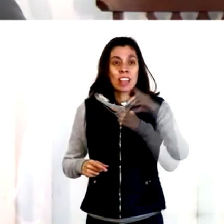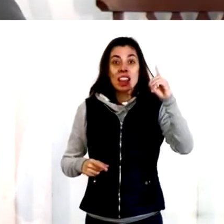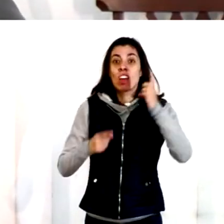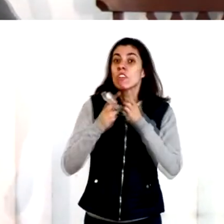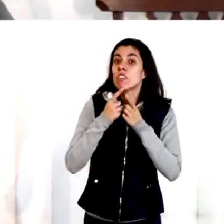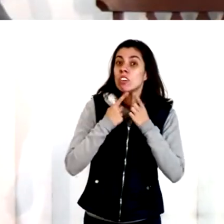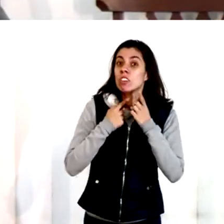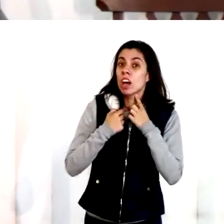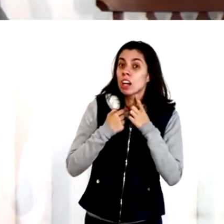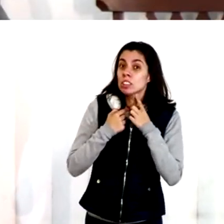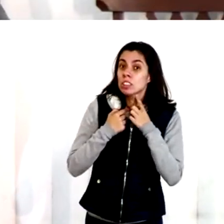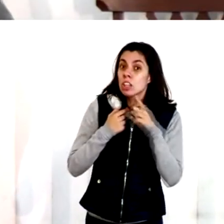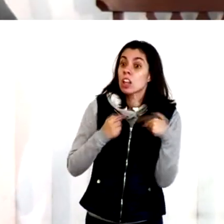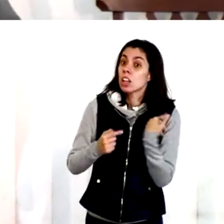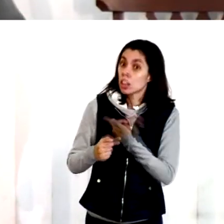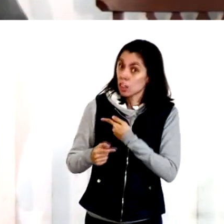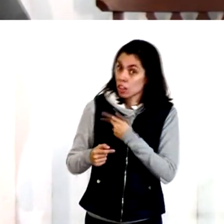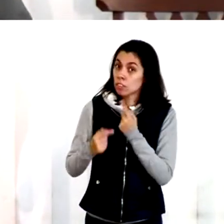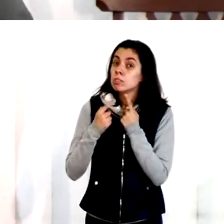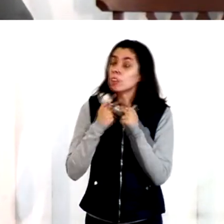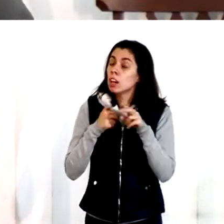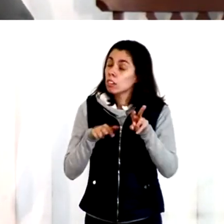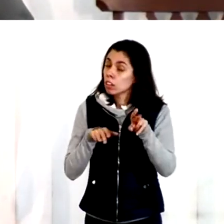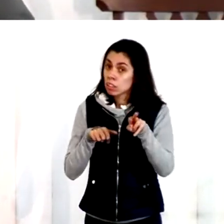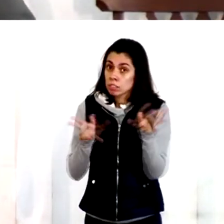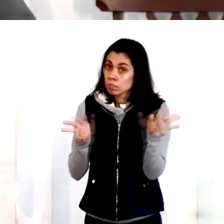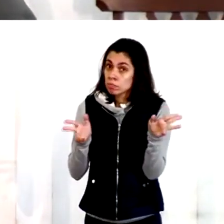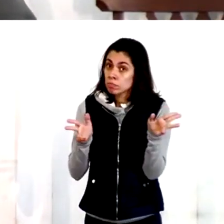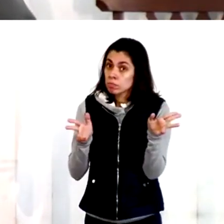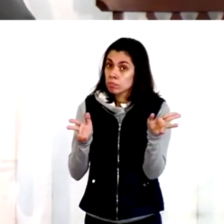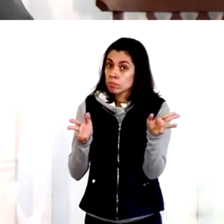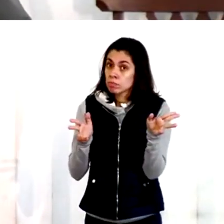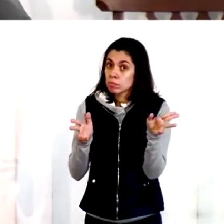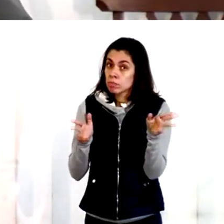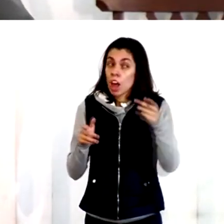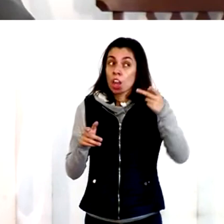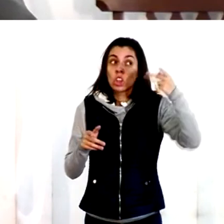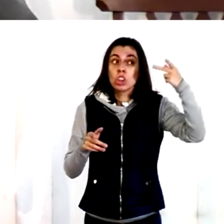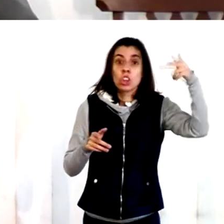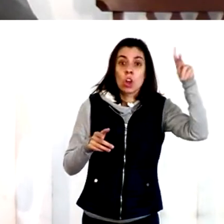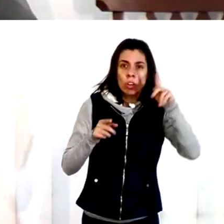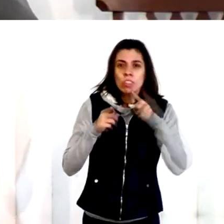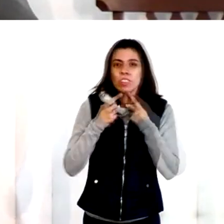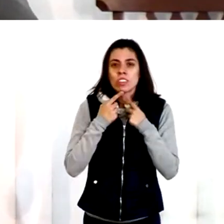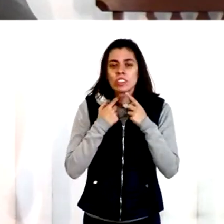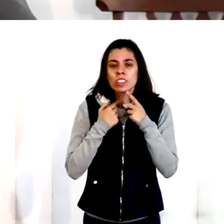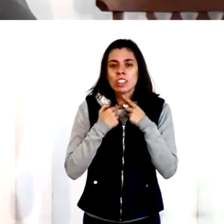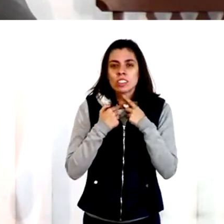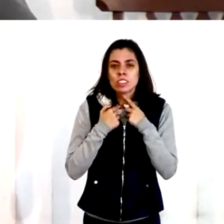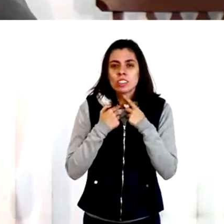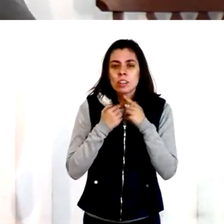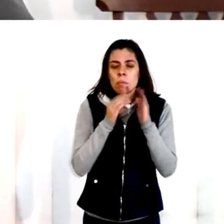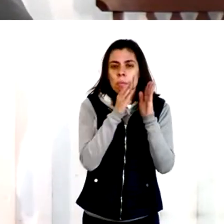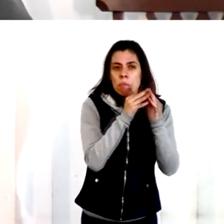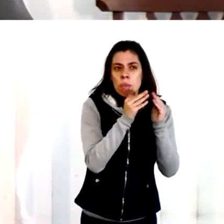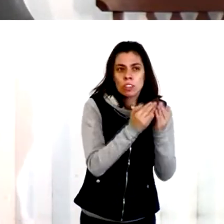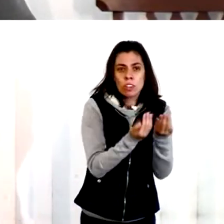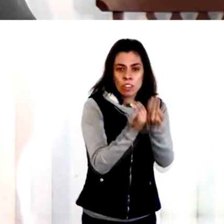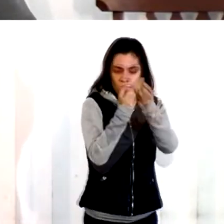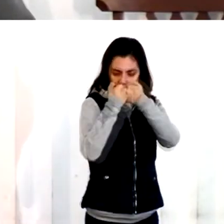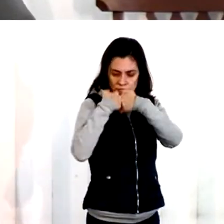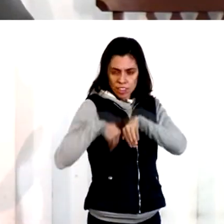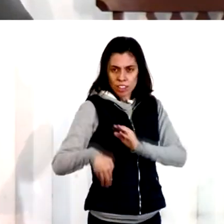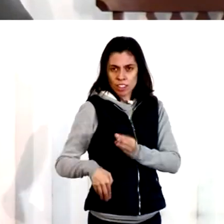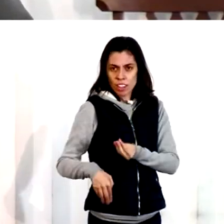minha vontade que é a vontade de Deus. A vontade dEle é a minha vontade. Seja feita a tua vontade na minha vida. Isso vai